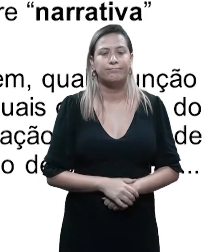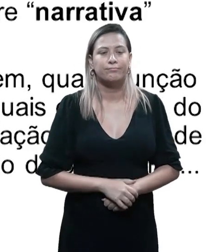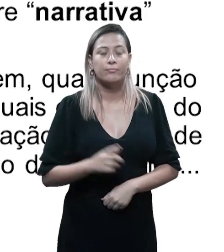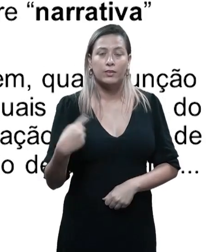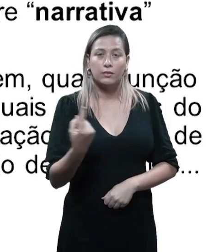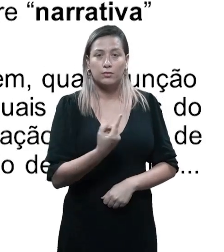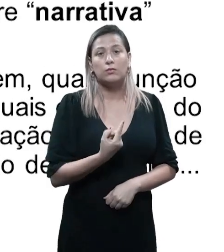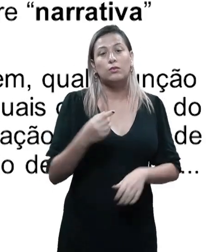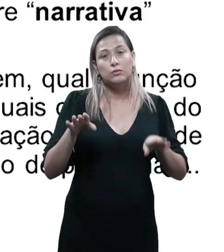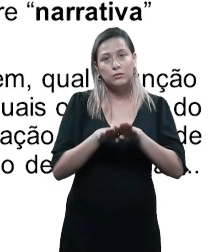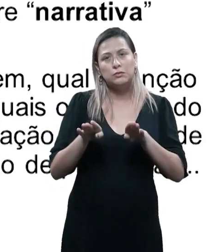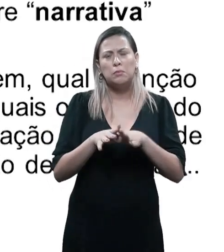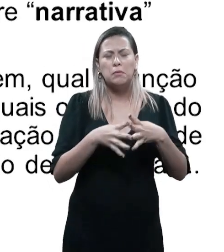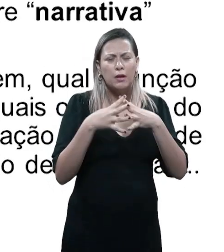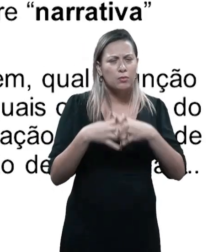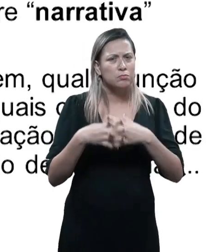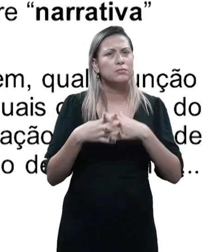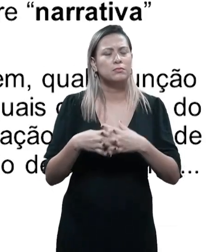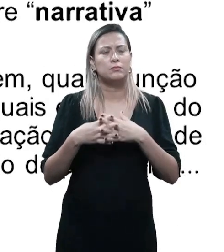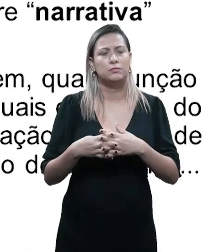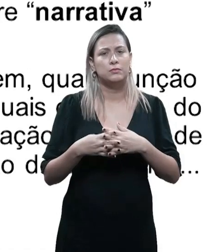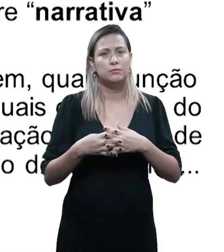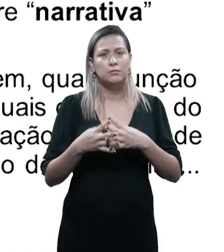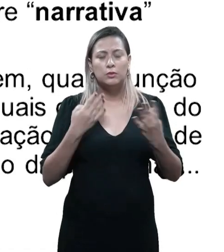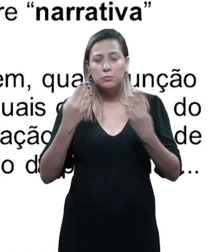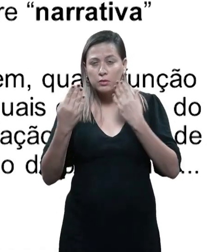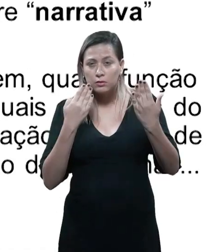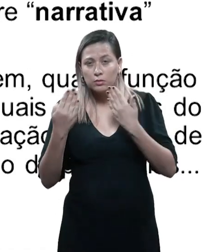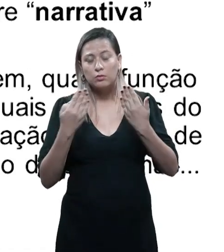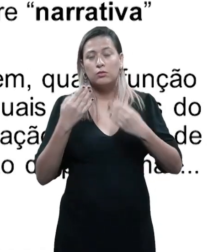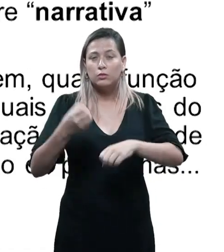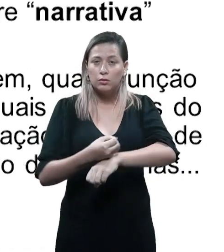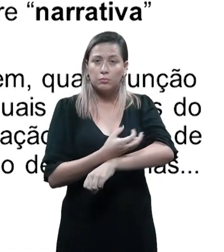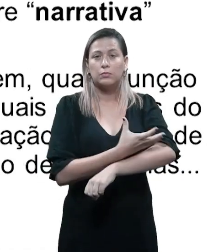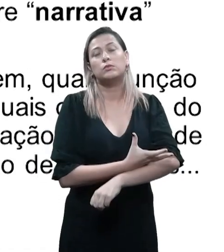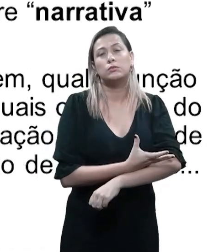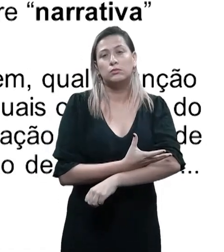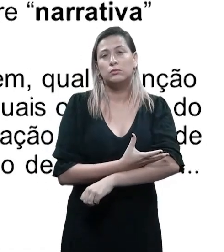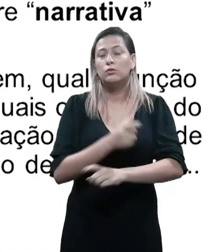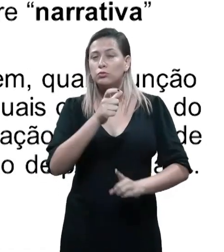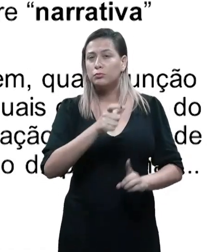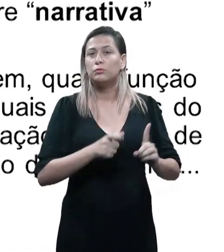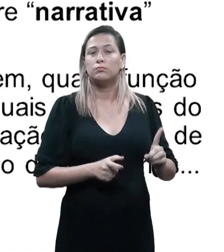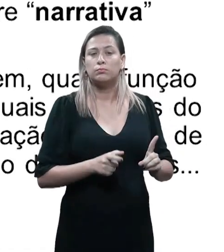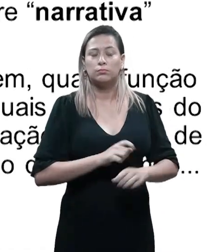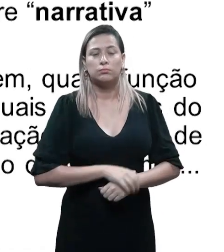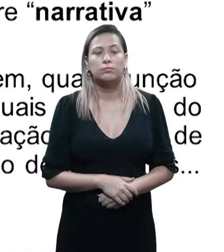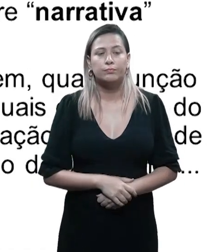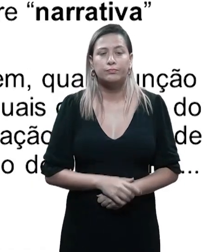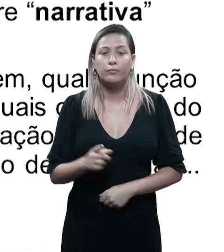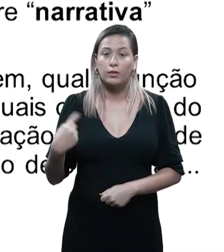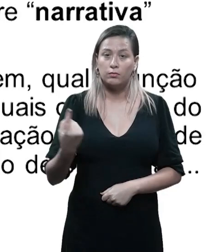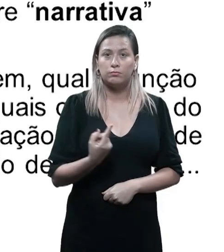história em que a gente acompanha também a complexidade psicológica e emocional de um personagem. E a gente